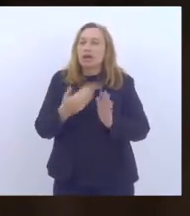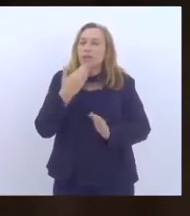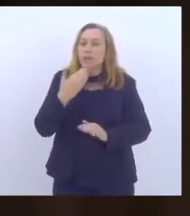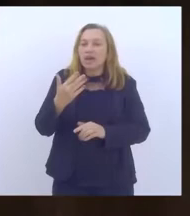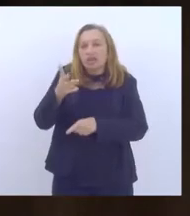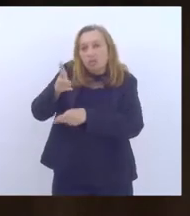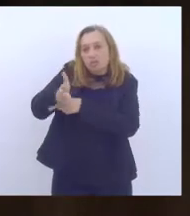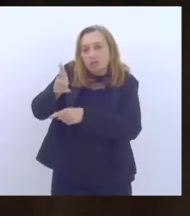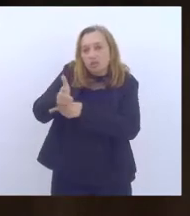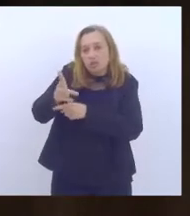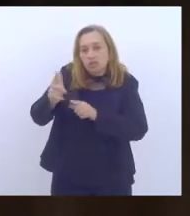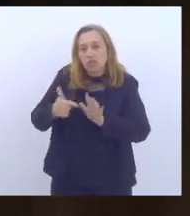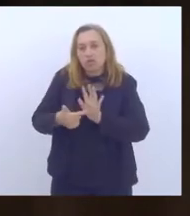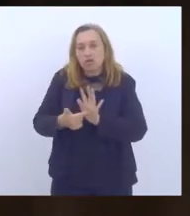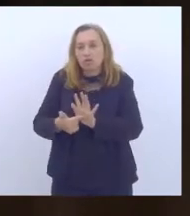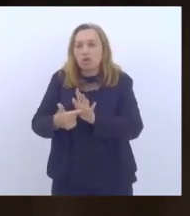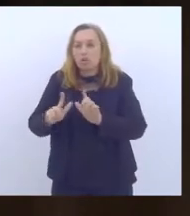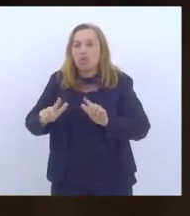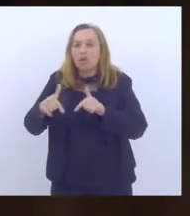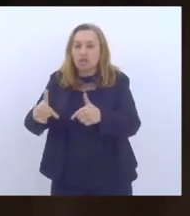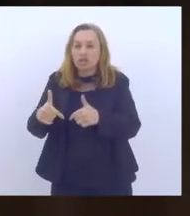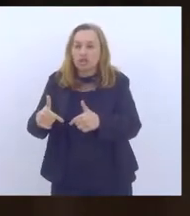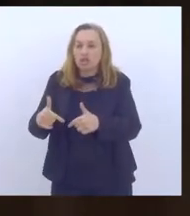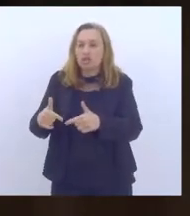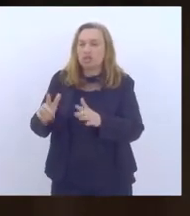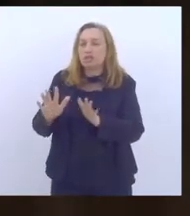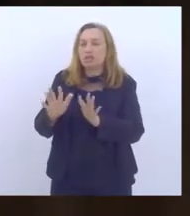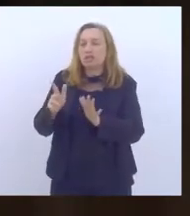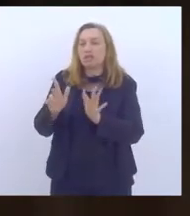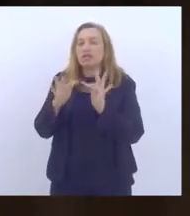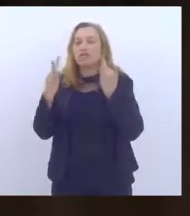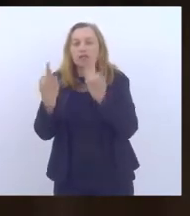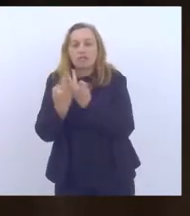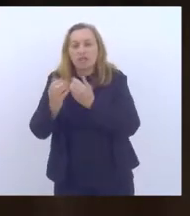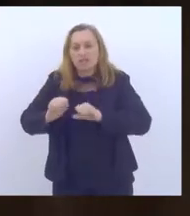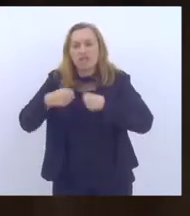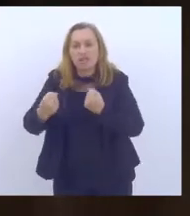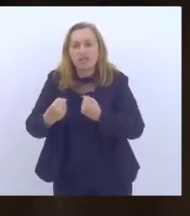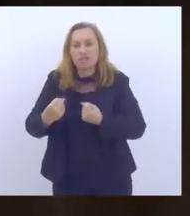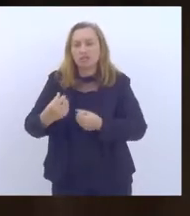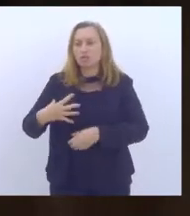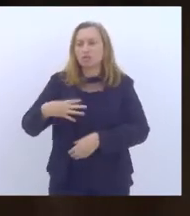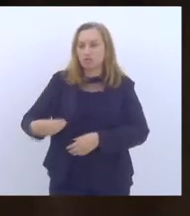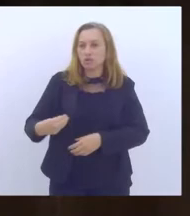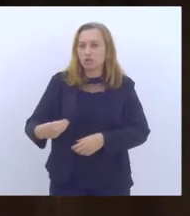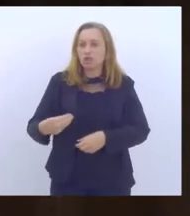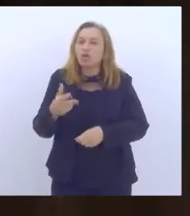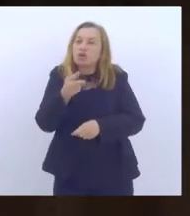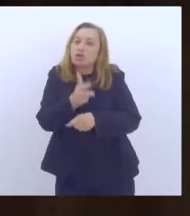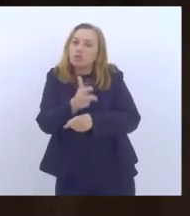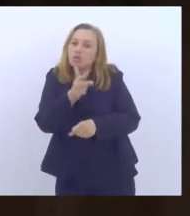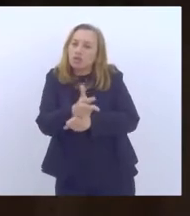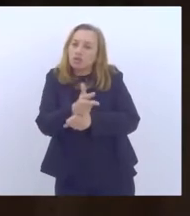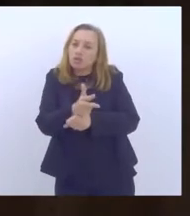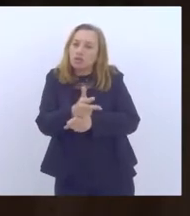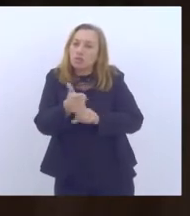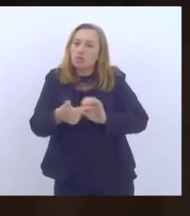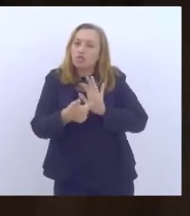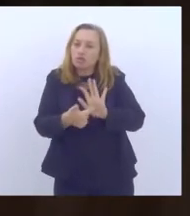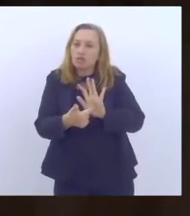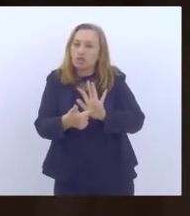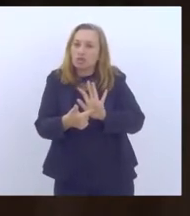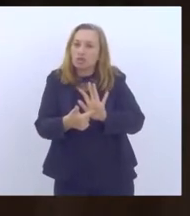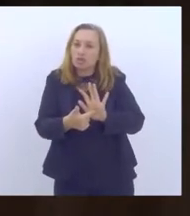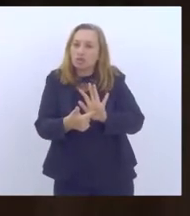sobre ação da Giovanna Ewbank defendendo seus filhos e o vídeo colocado no VT